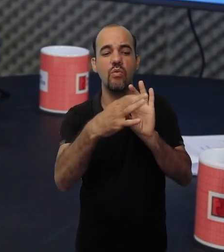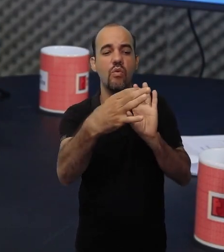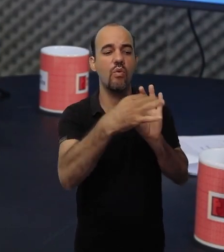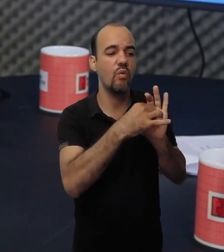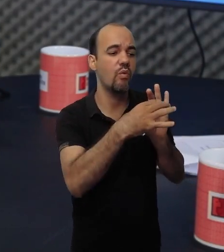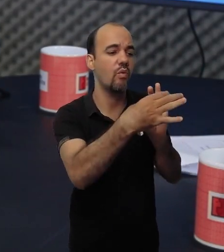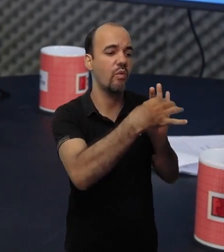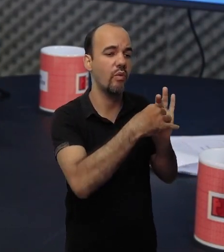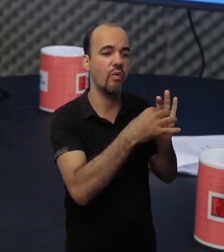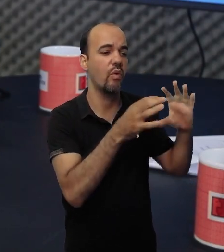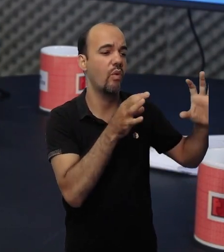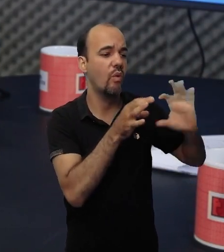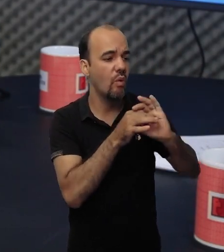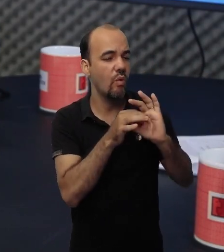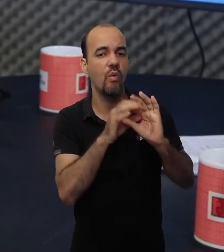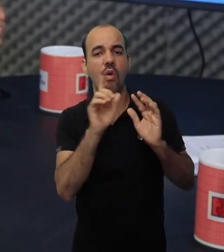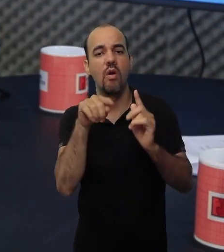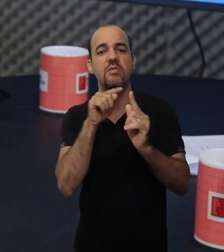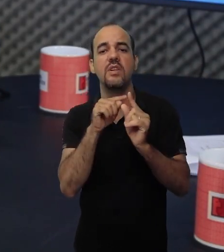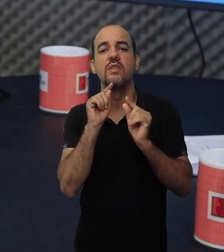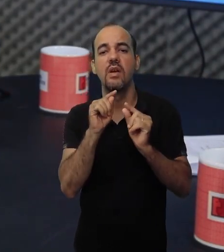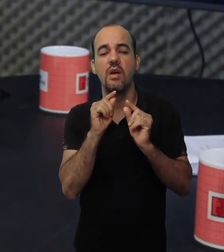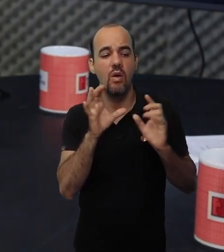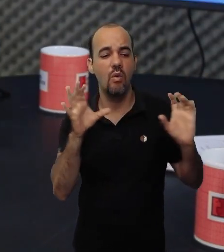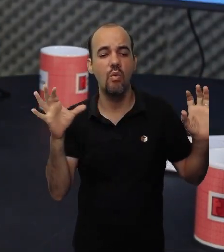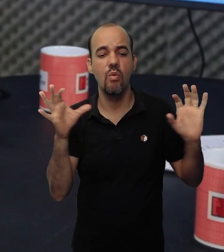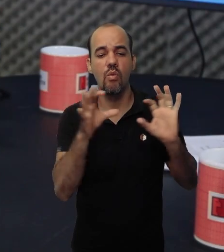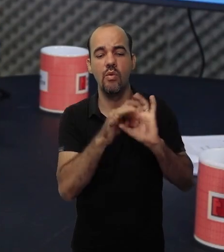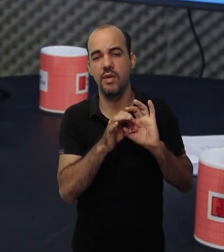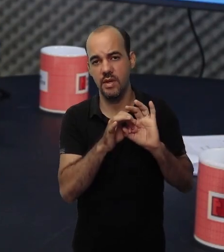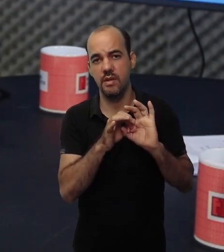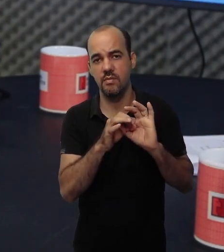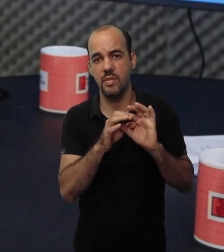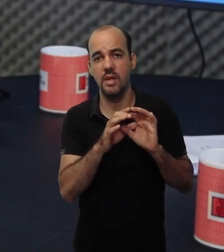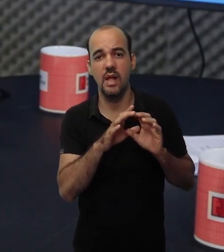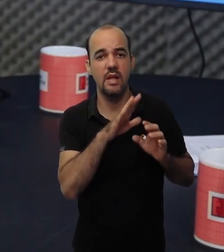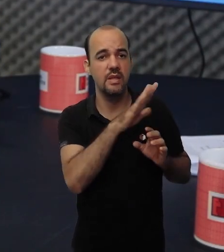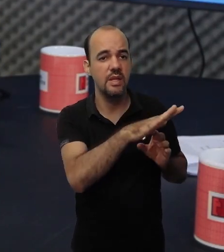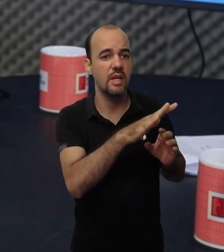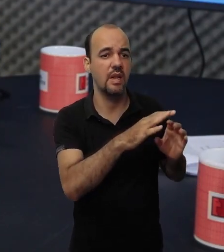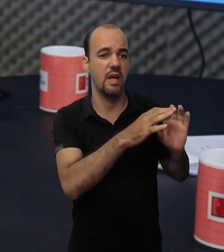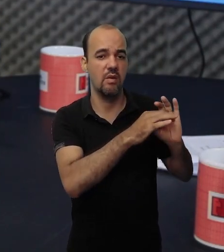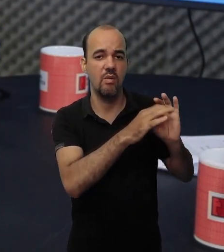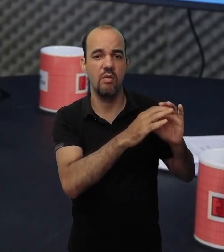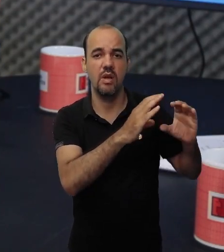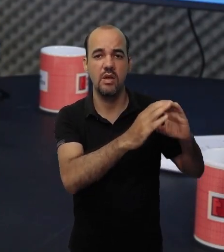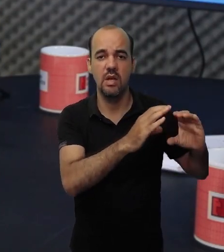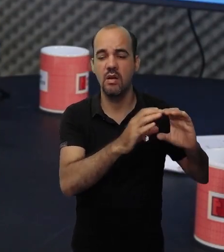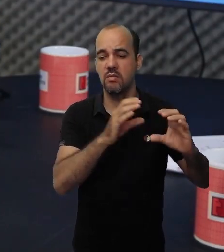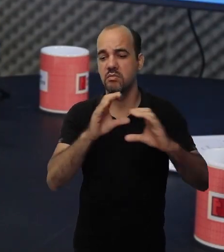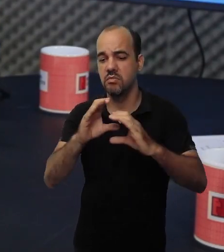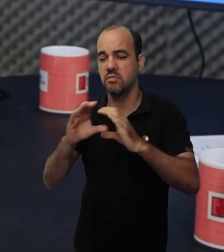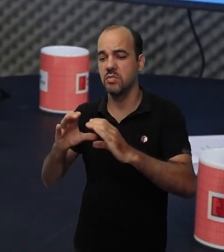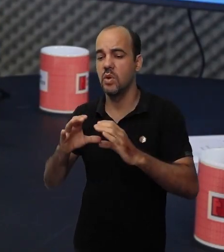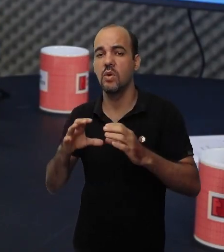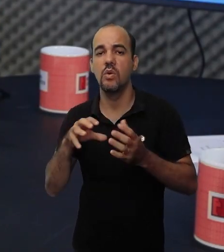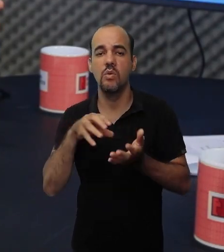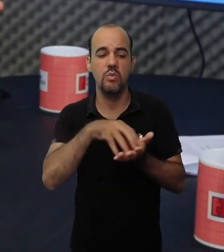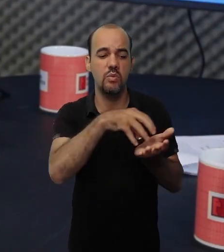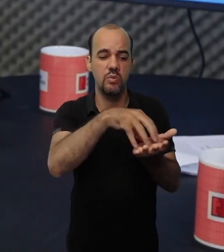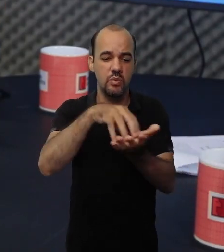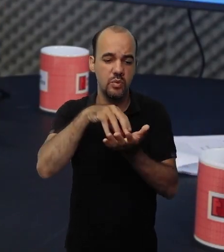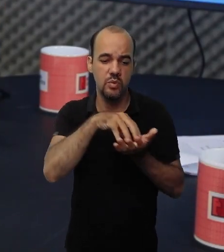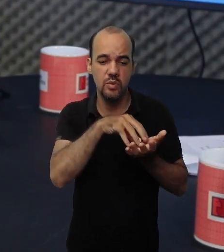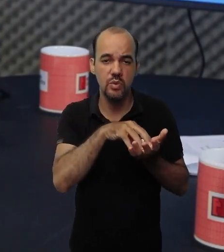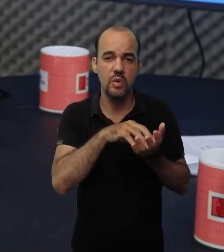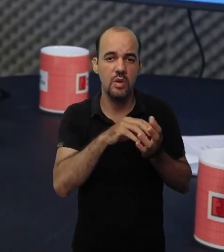cada coordenação tinha sua comunicação. E aí a gente conversou, o professor Paulo disse, Rafa, a primeira coisa a ser feita é